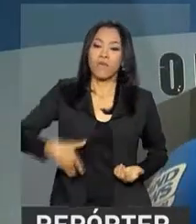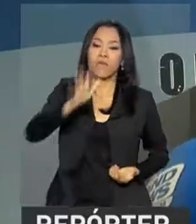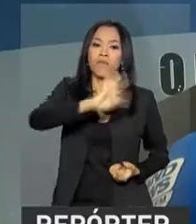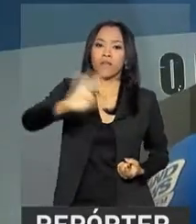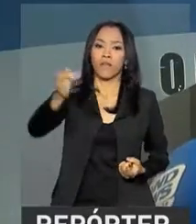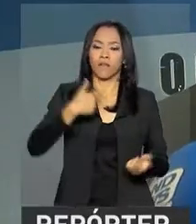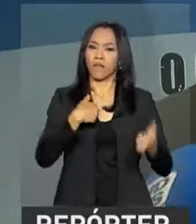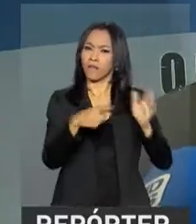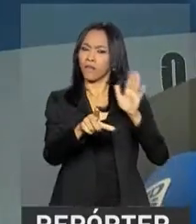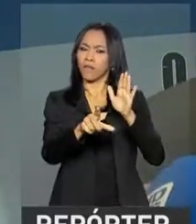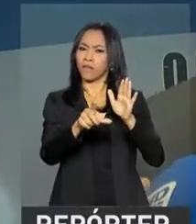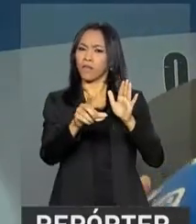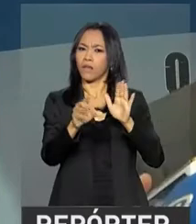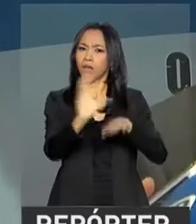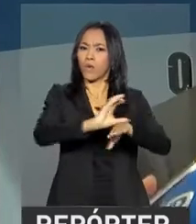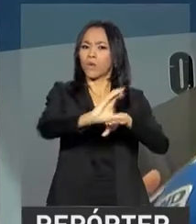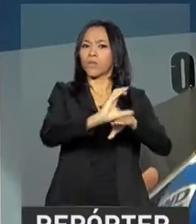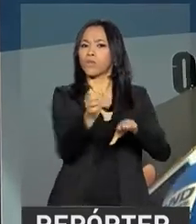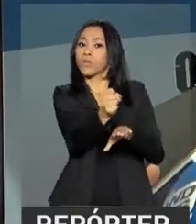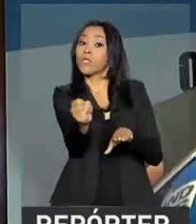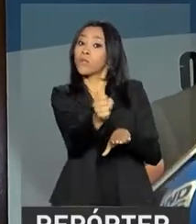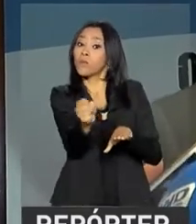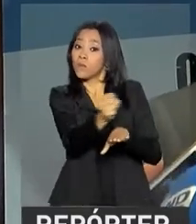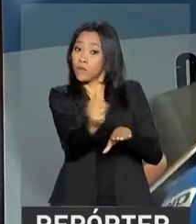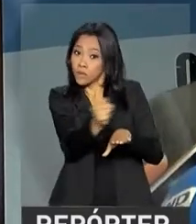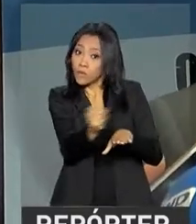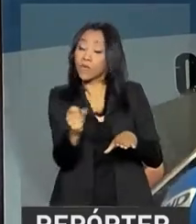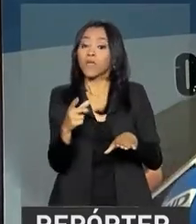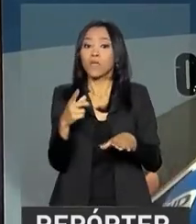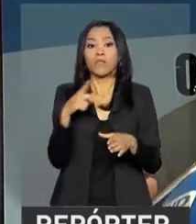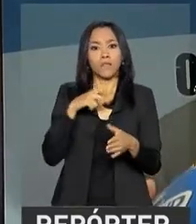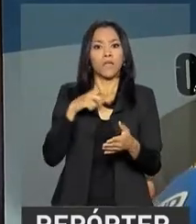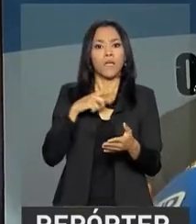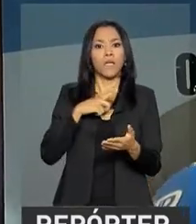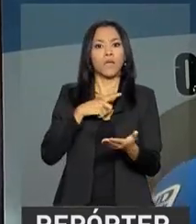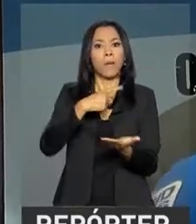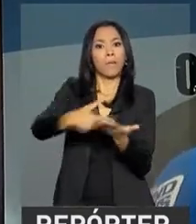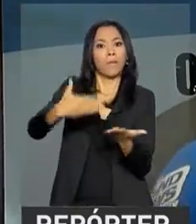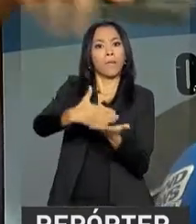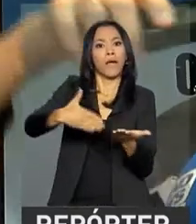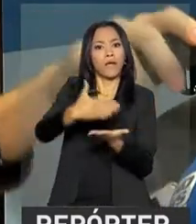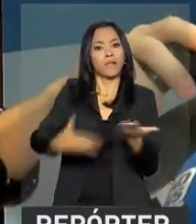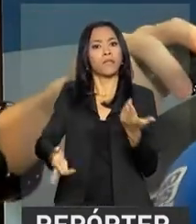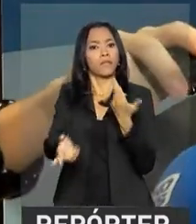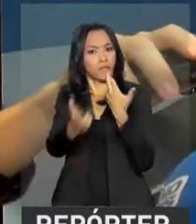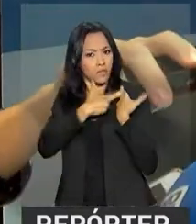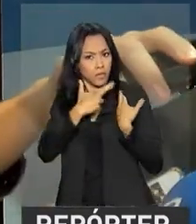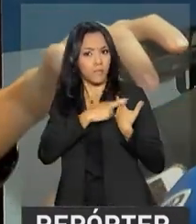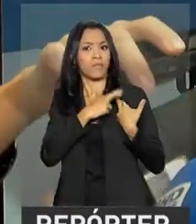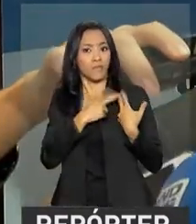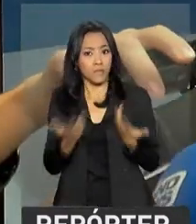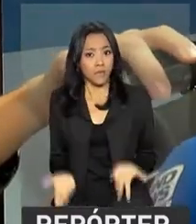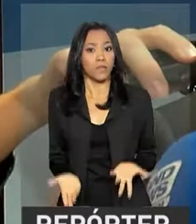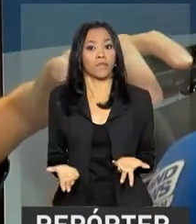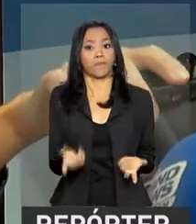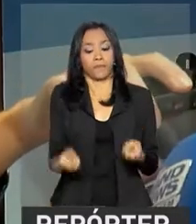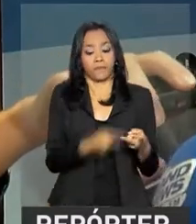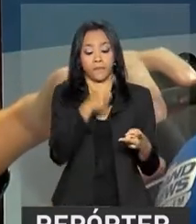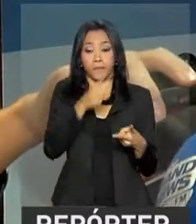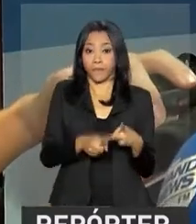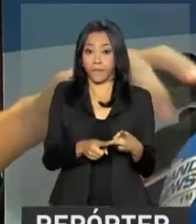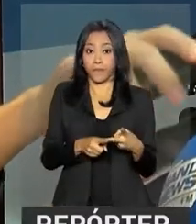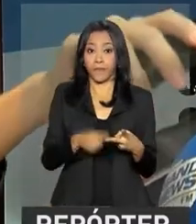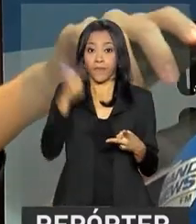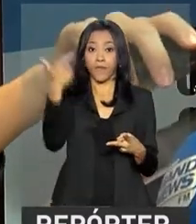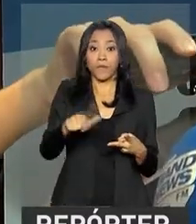como eu disse de 88 ele ficou com uma parcela pequena da responsabilidade pela ordem segurança pública em segundo lugar ele não